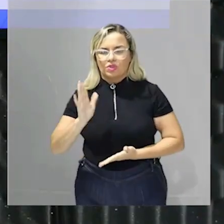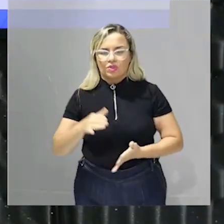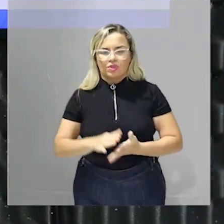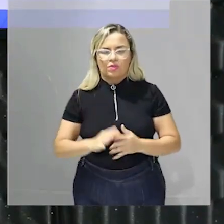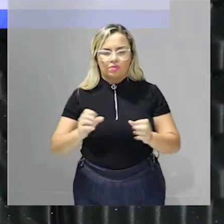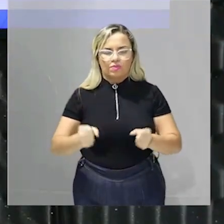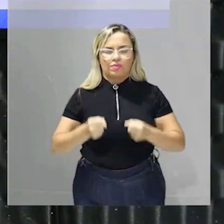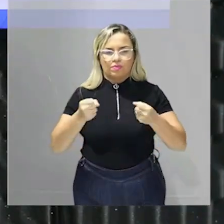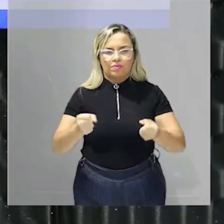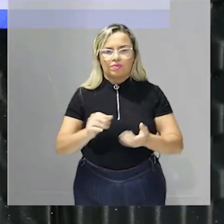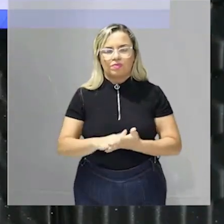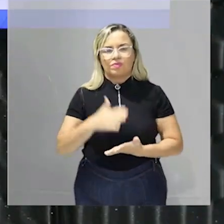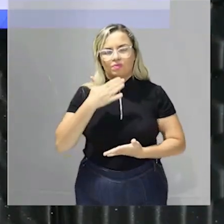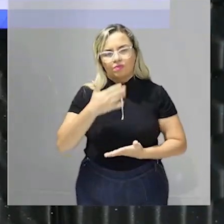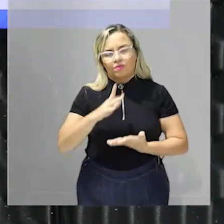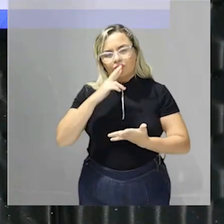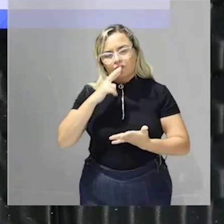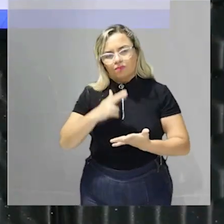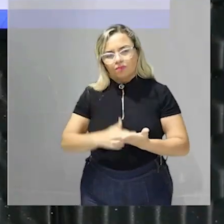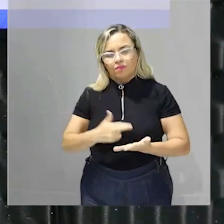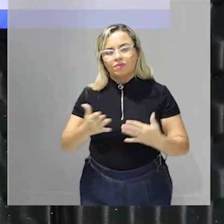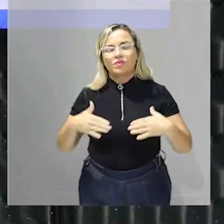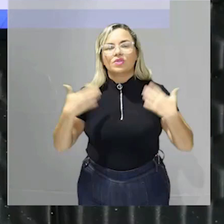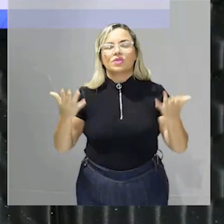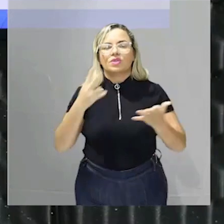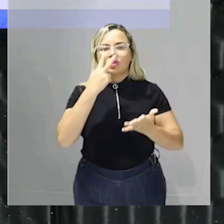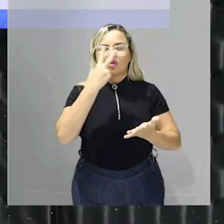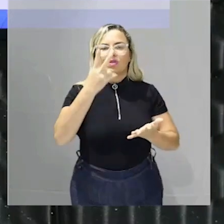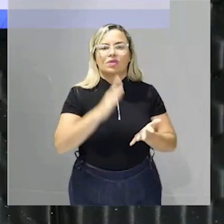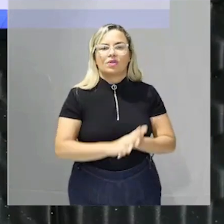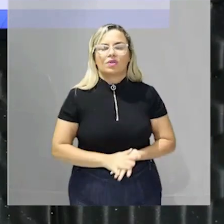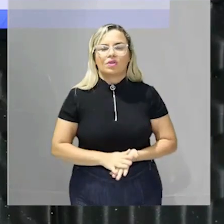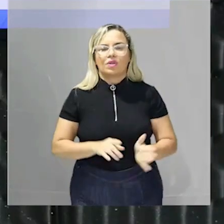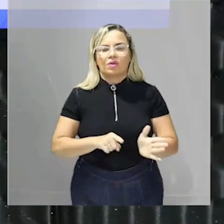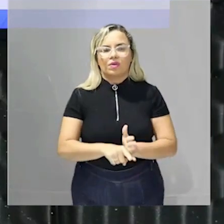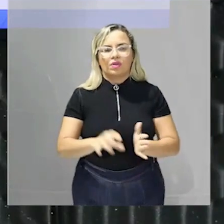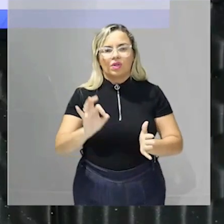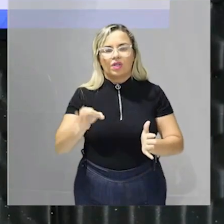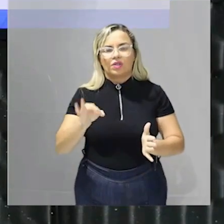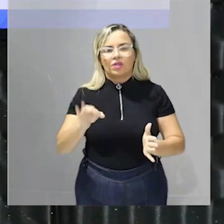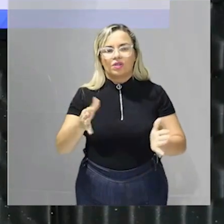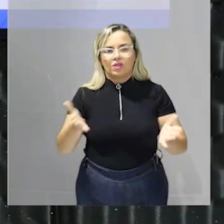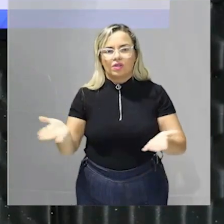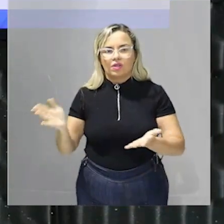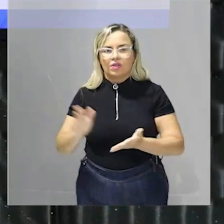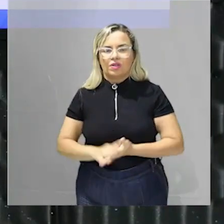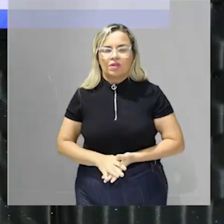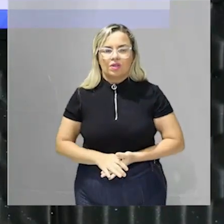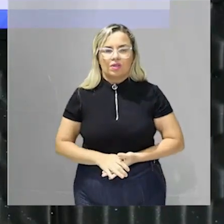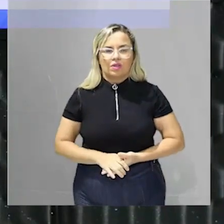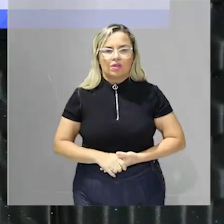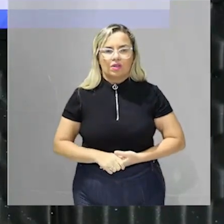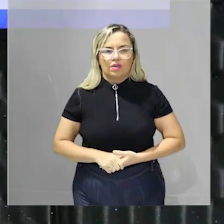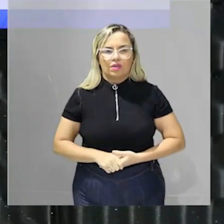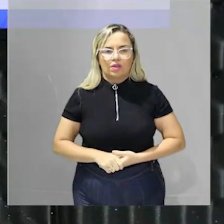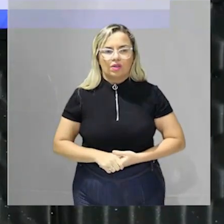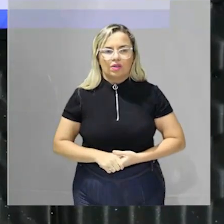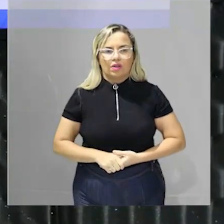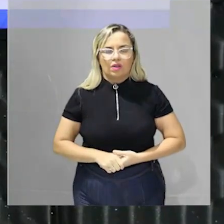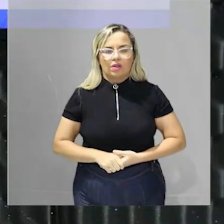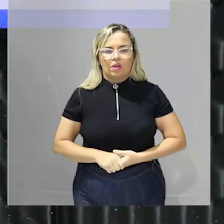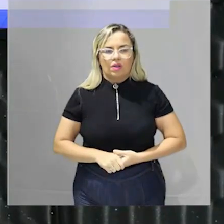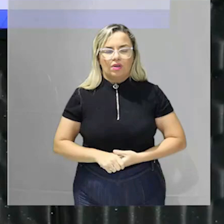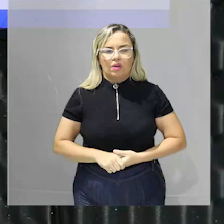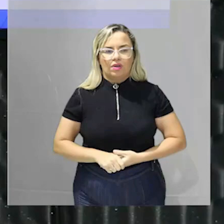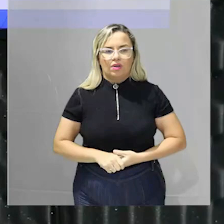posso pedir que vocês respondam o que vocês acham que é mais correto aqui. Acertou quem respondeu